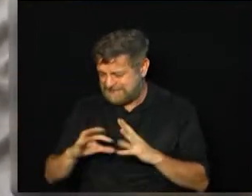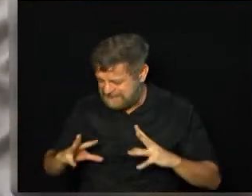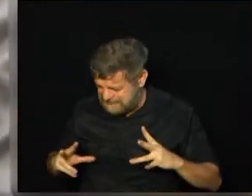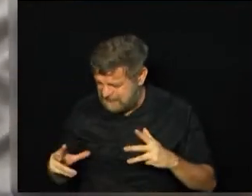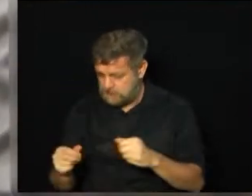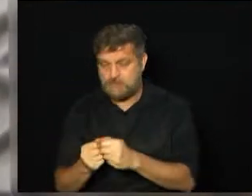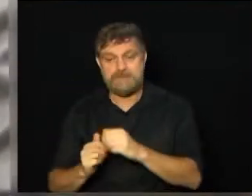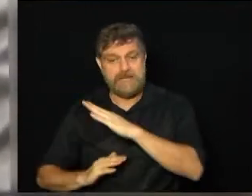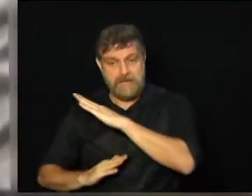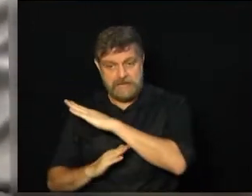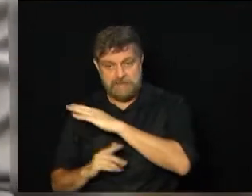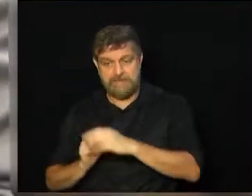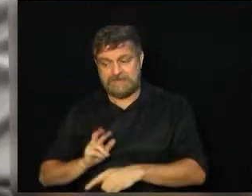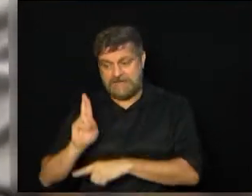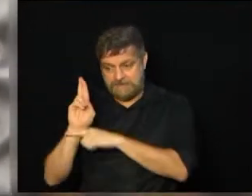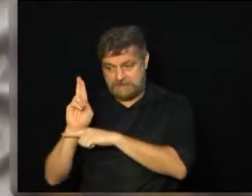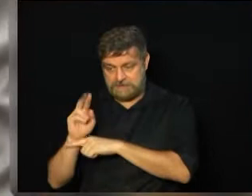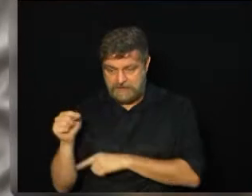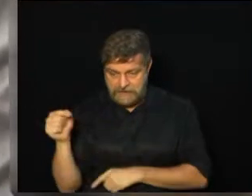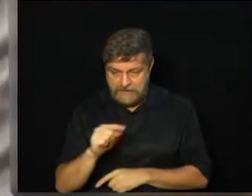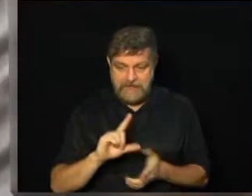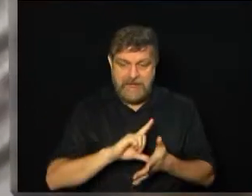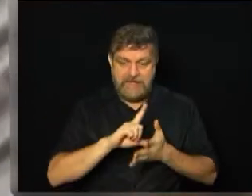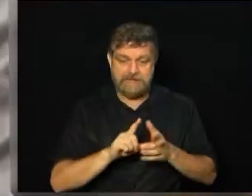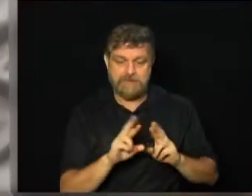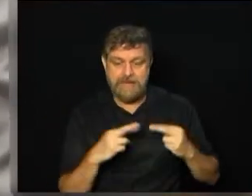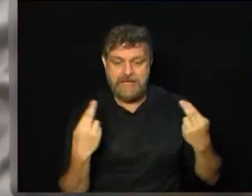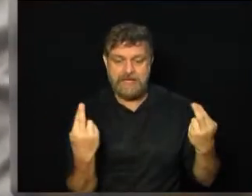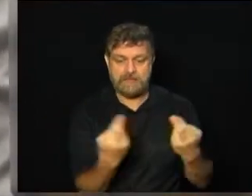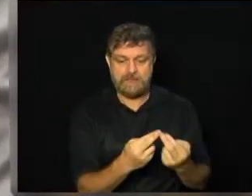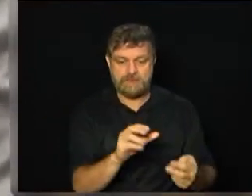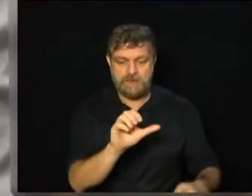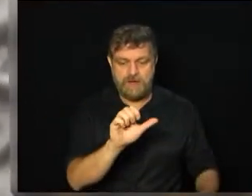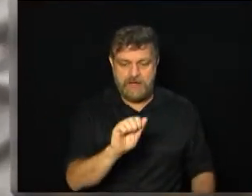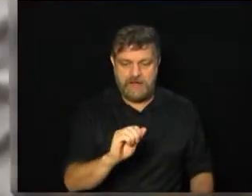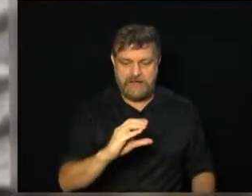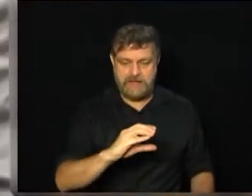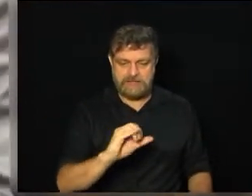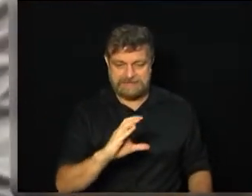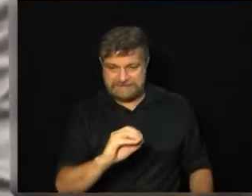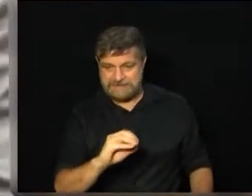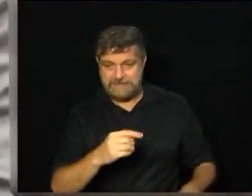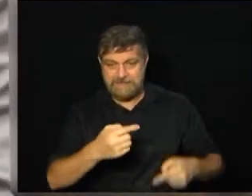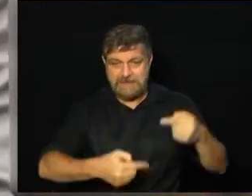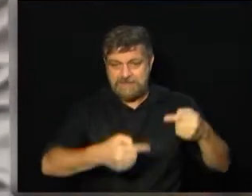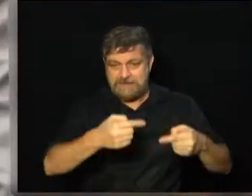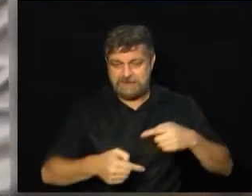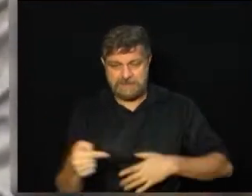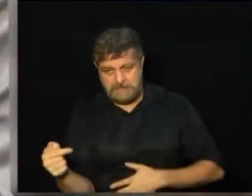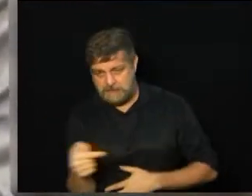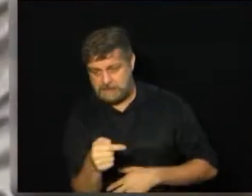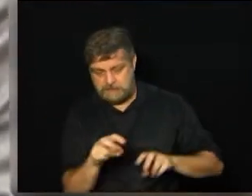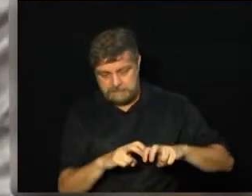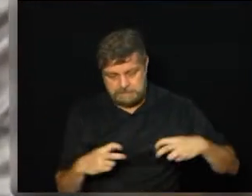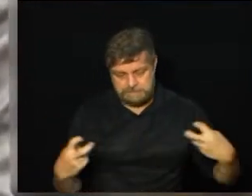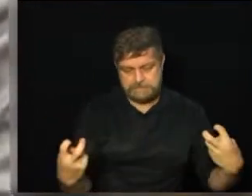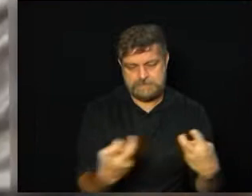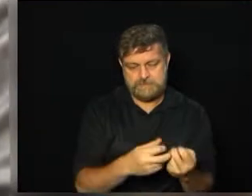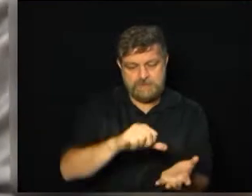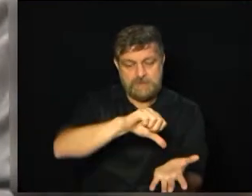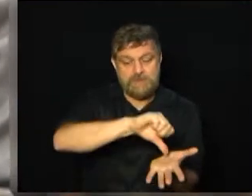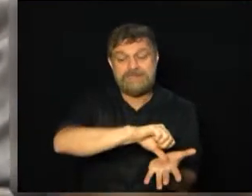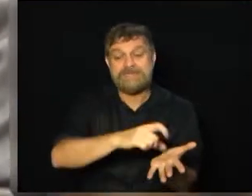a Câmara, e depois uma reunião na SIC para debater ali no centro da